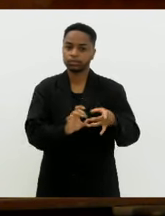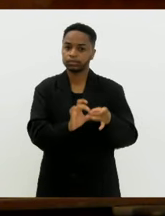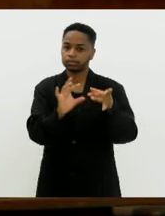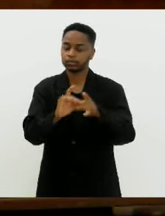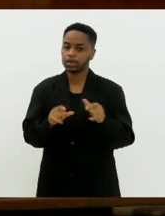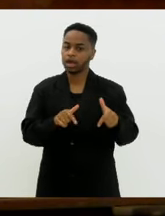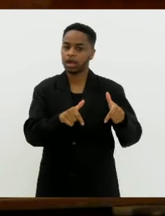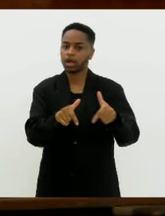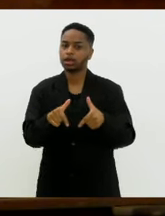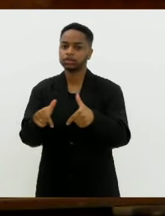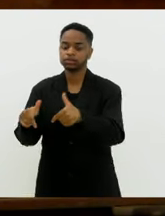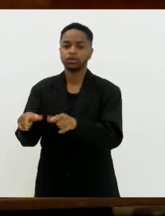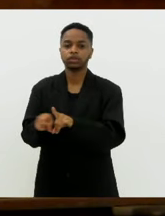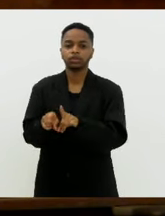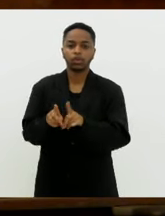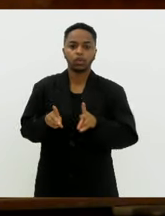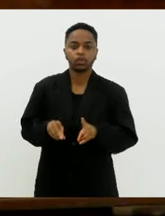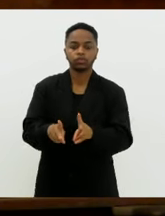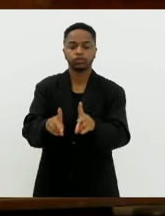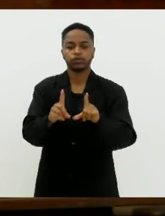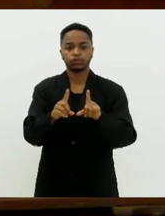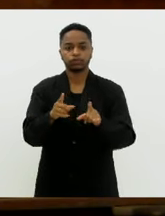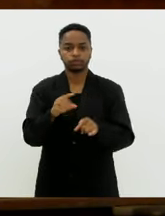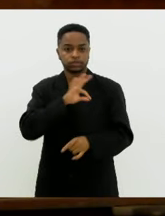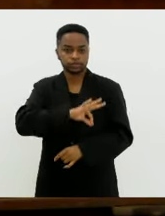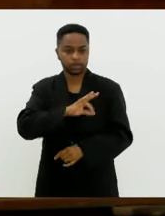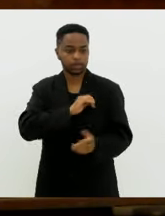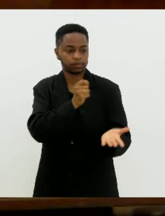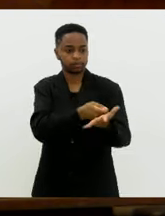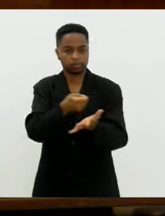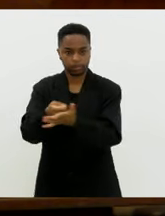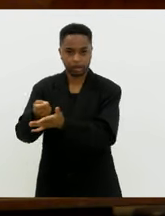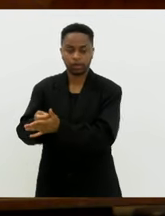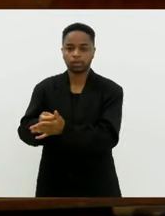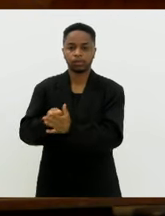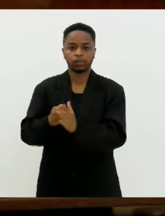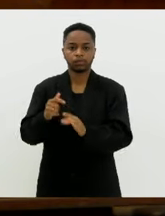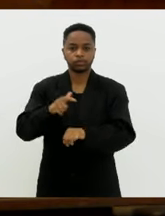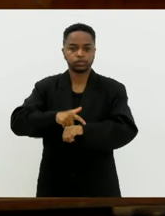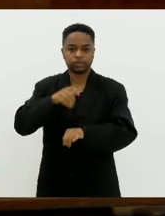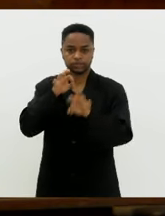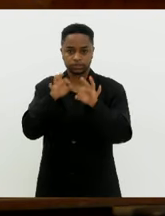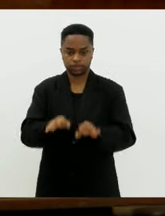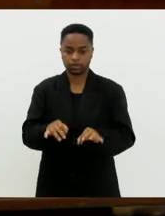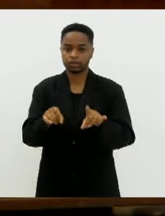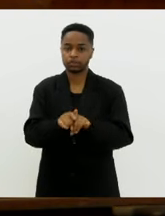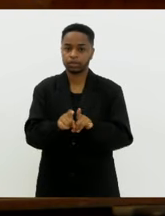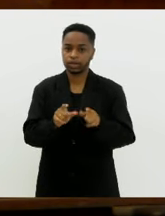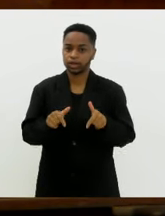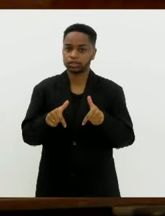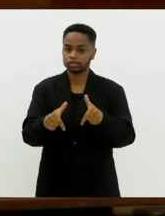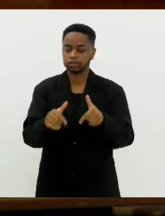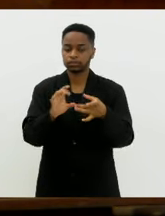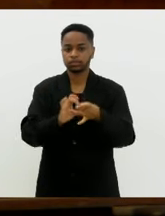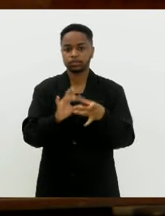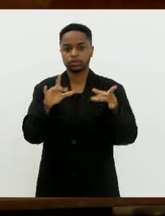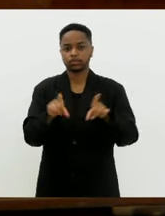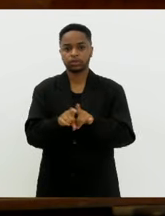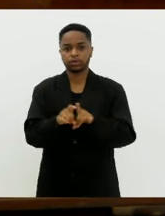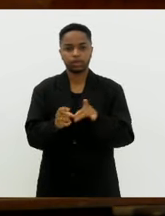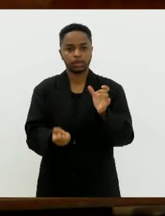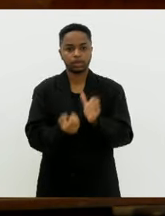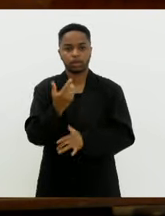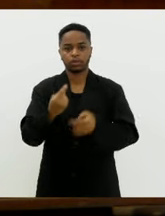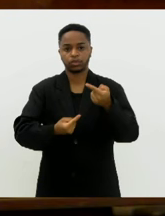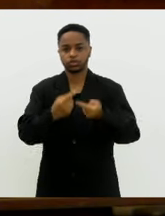entre outras medidas, manter os salários dos servidores em dia, uma iniciativa que permitirá, inclusive, a promoção de políticas